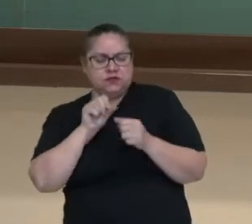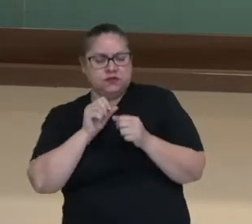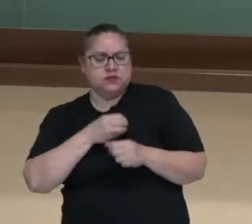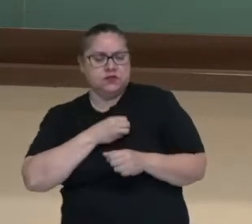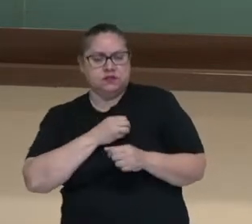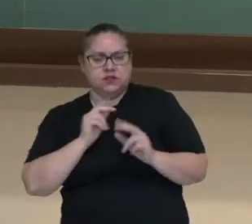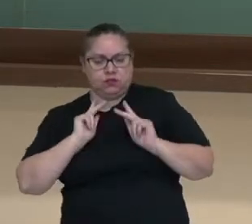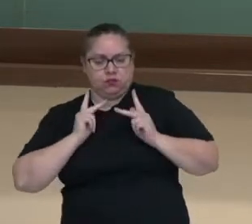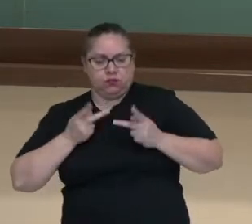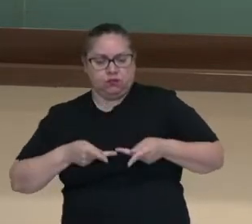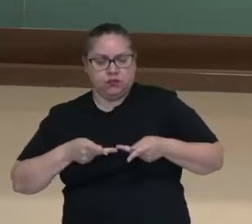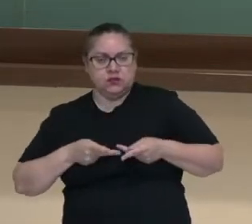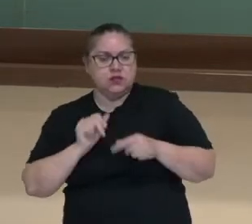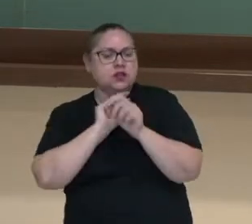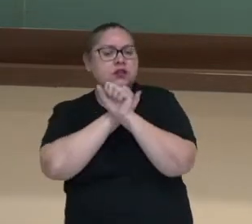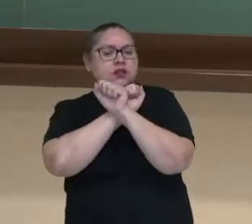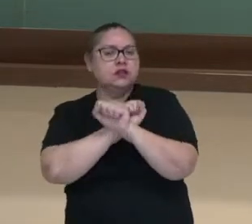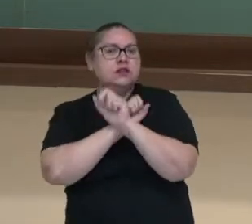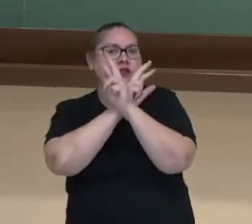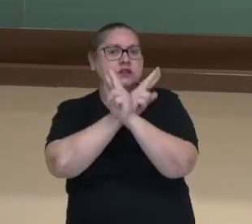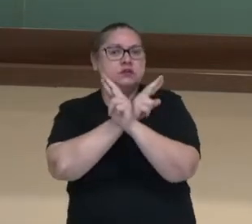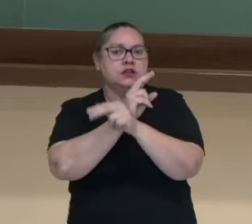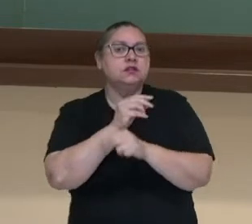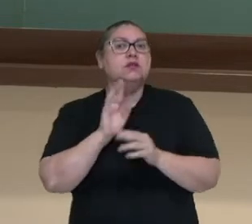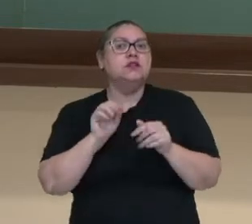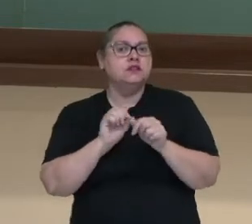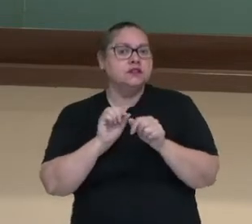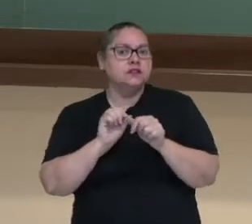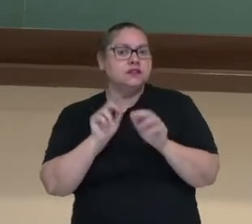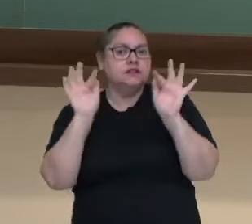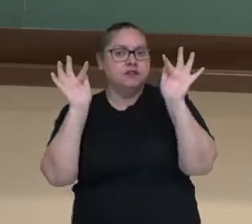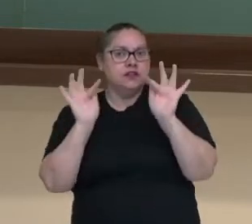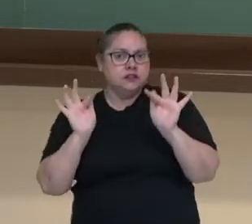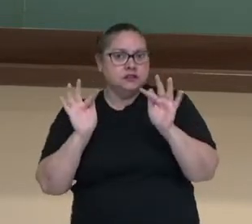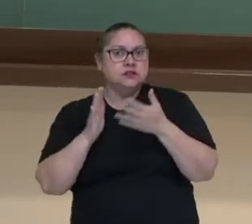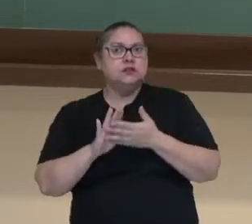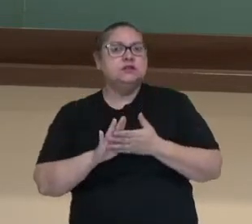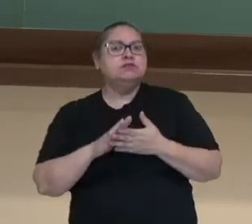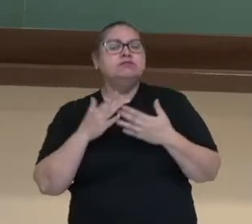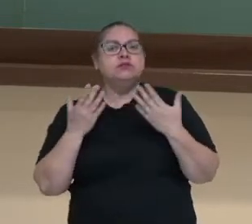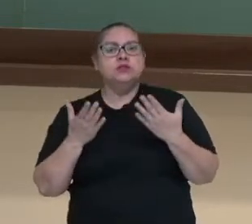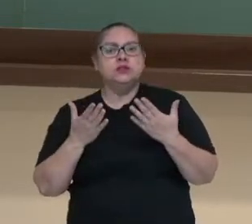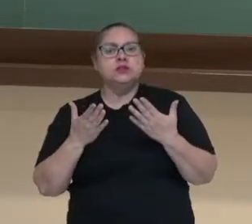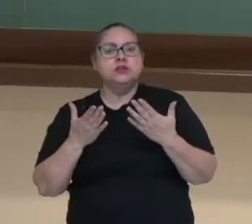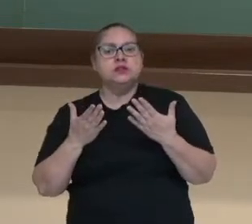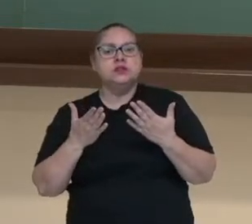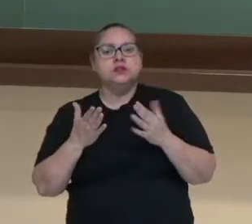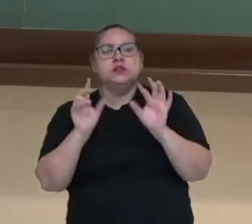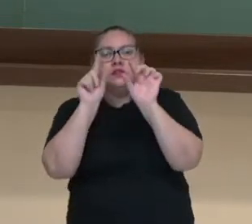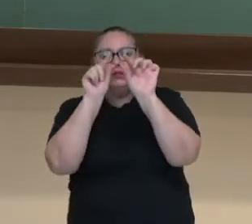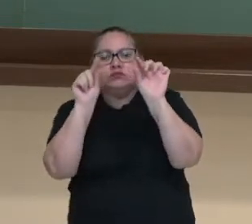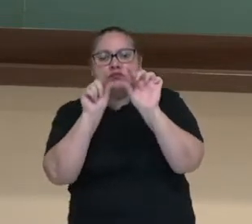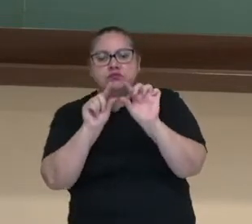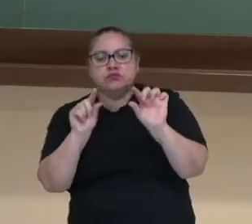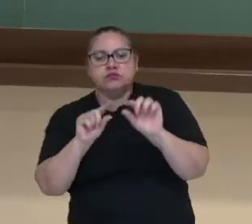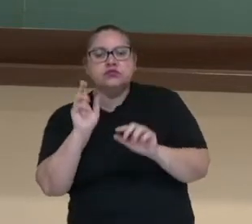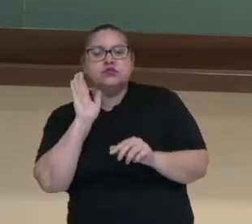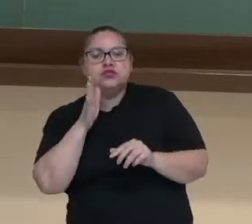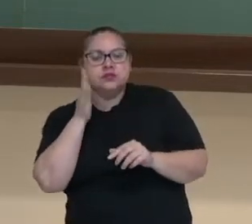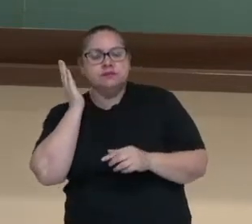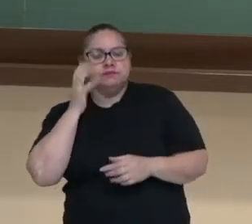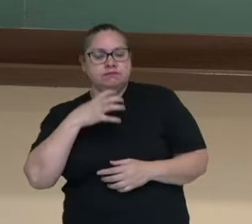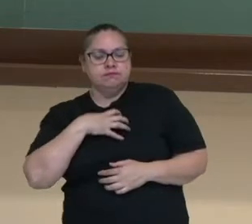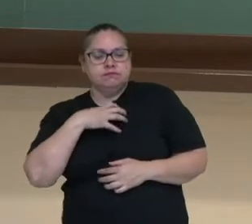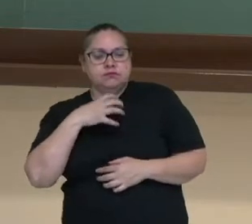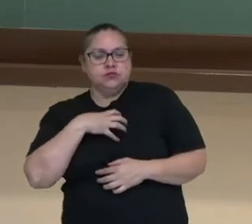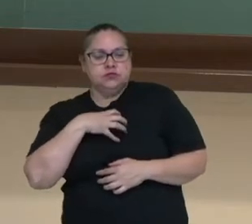fazê-la humana e esperança suficiente para fazê-la feliz. Então, nestes versos, você já sente